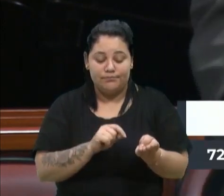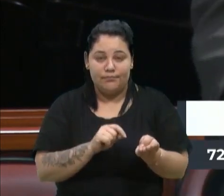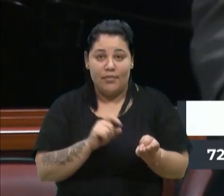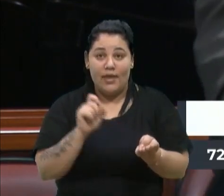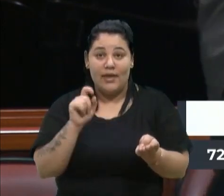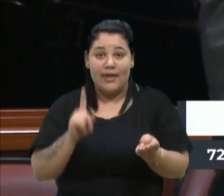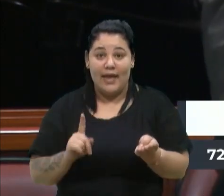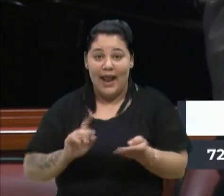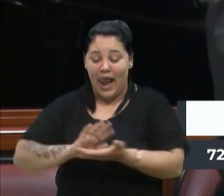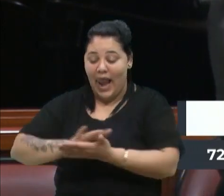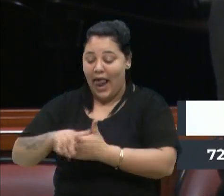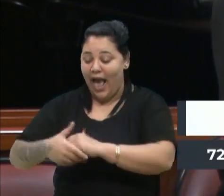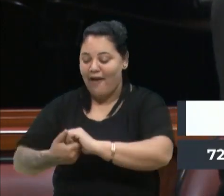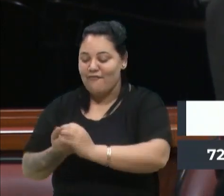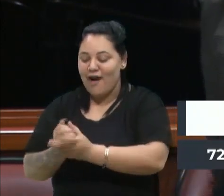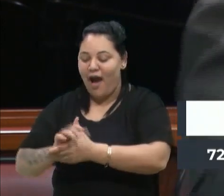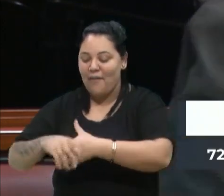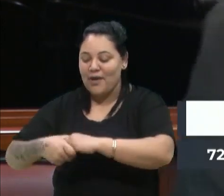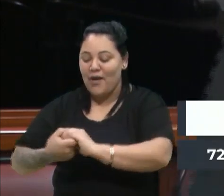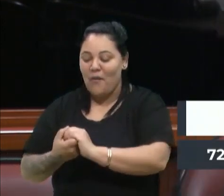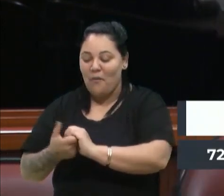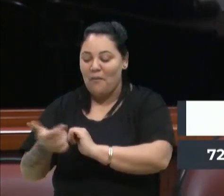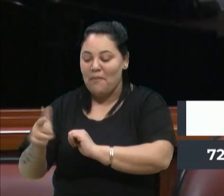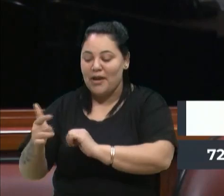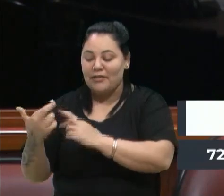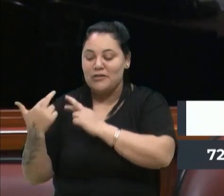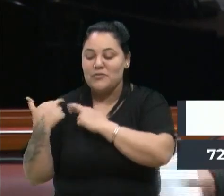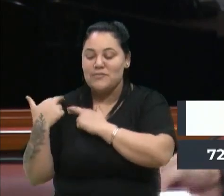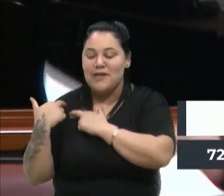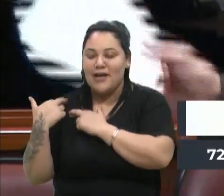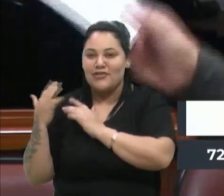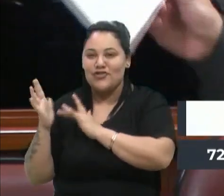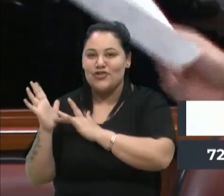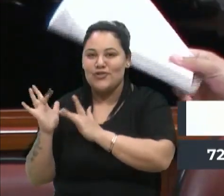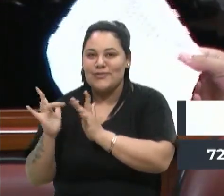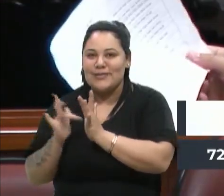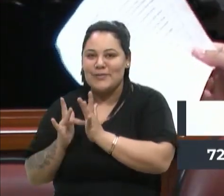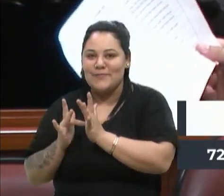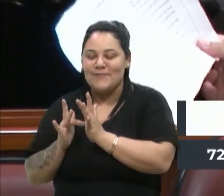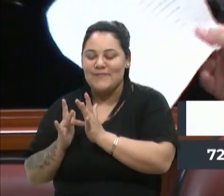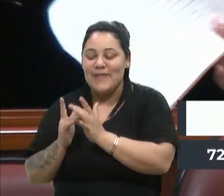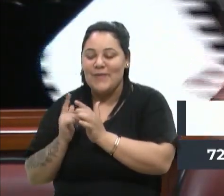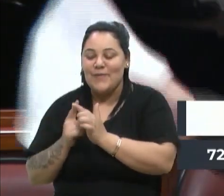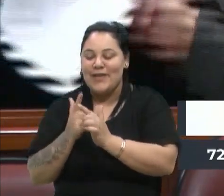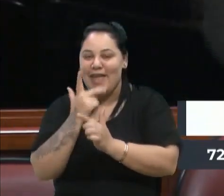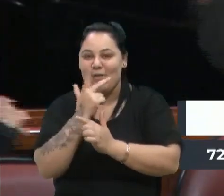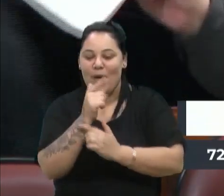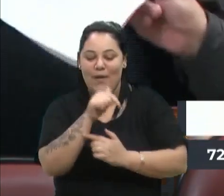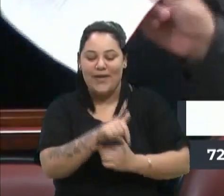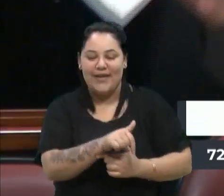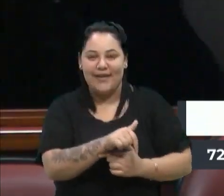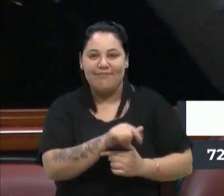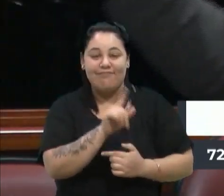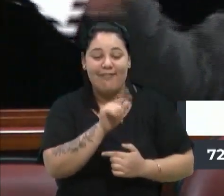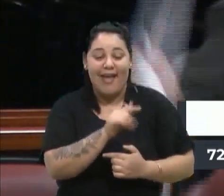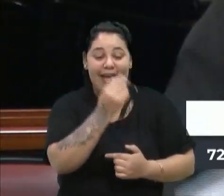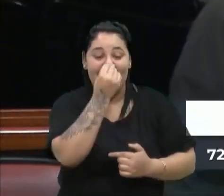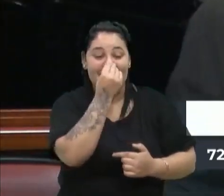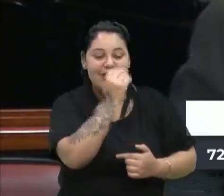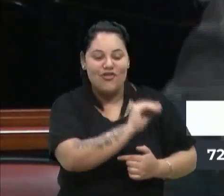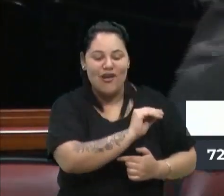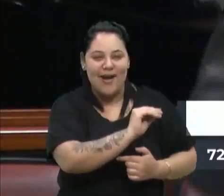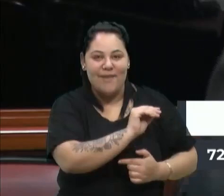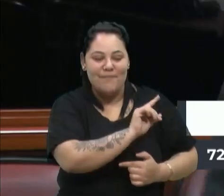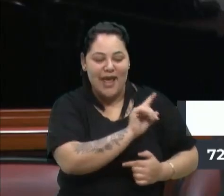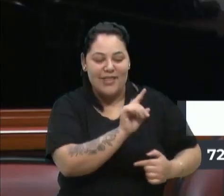lavaram as mãos para não se responsabilizar por Jesus Cristo. Porque é lavar as mãos para não discutir